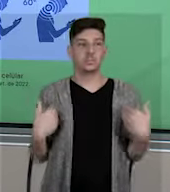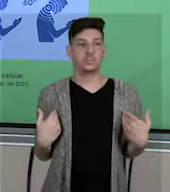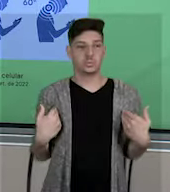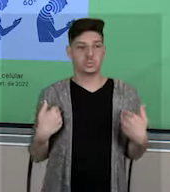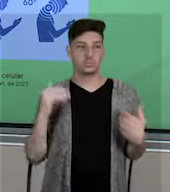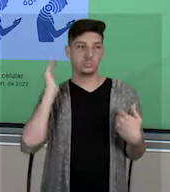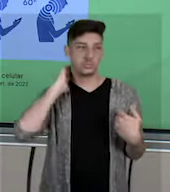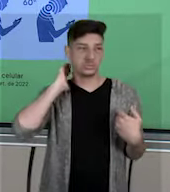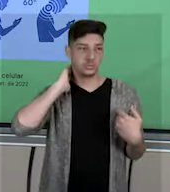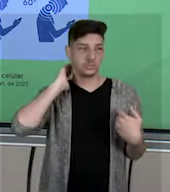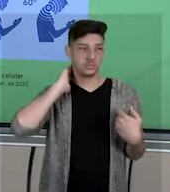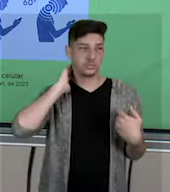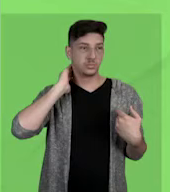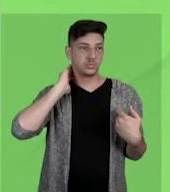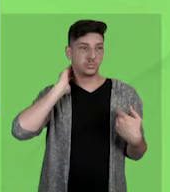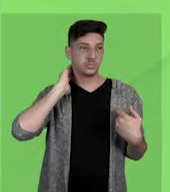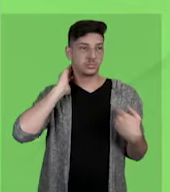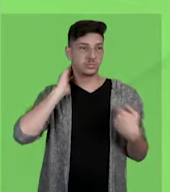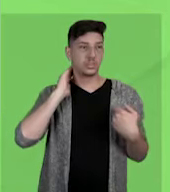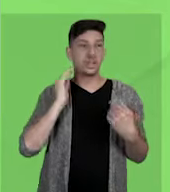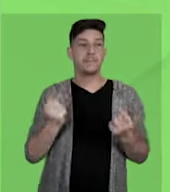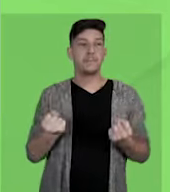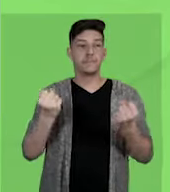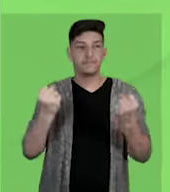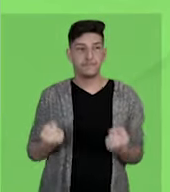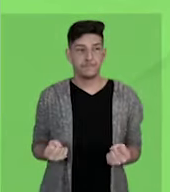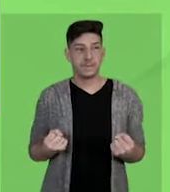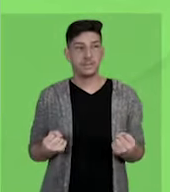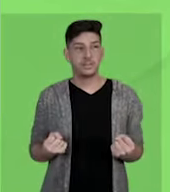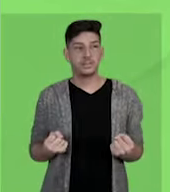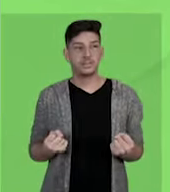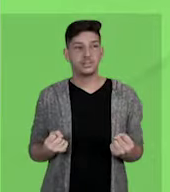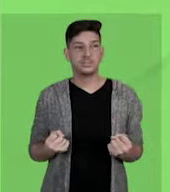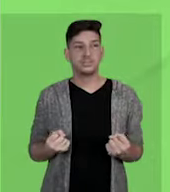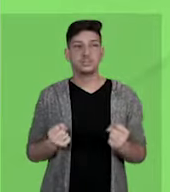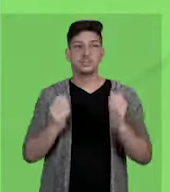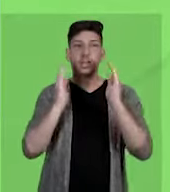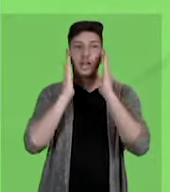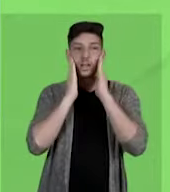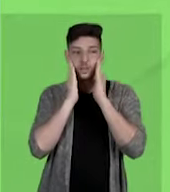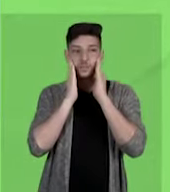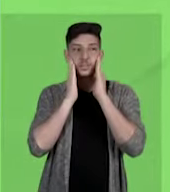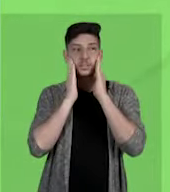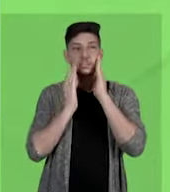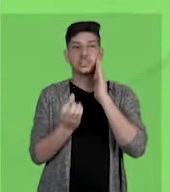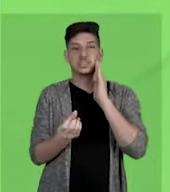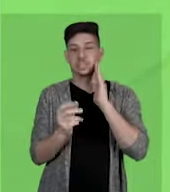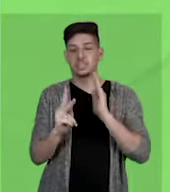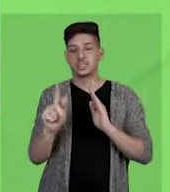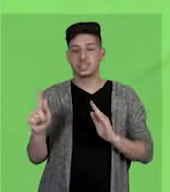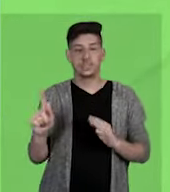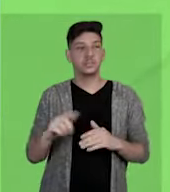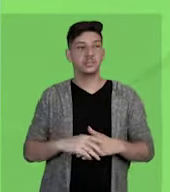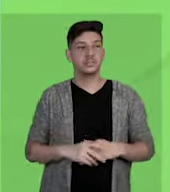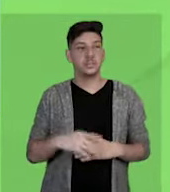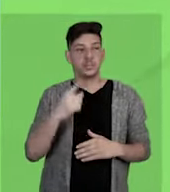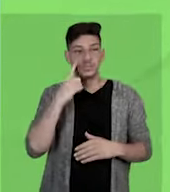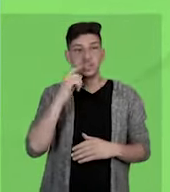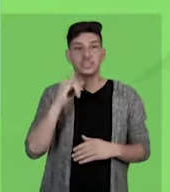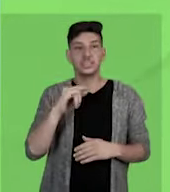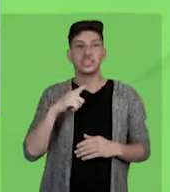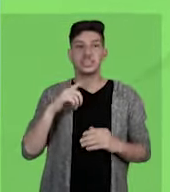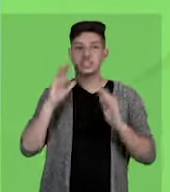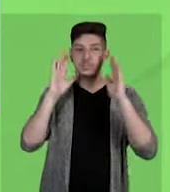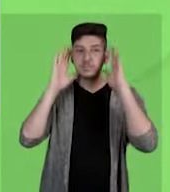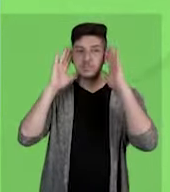pescoço, o peso, né, que a nossa cabeça, a região do nosso crânio oferece sobre o corpo é de 6 quilos. Olha só, à medida que a gente vai